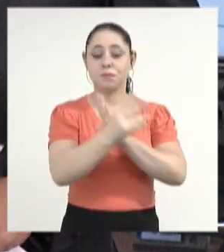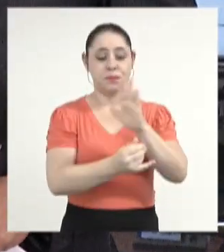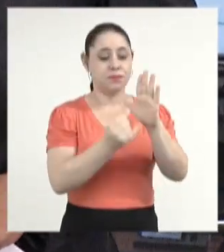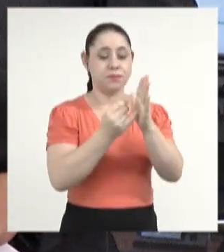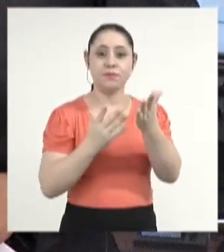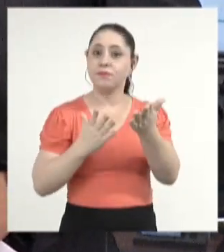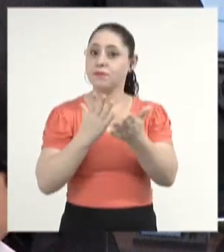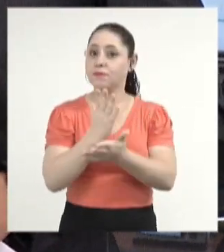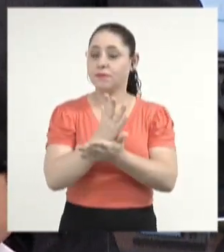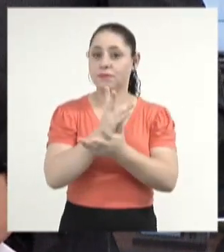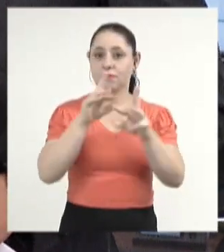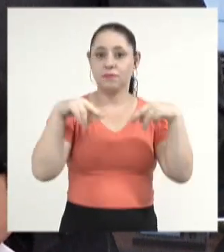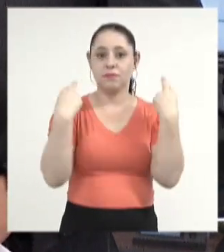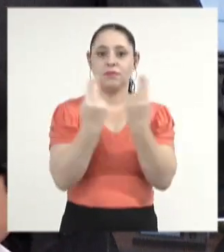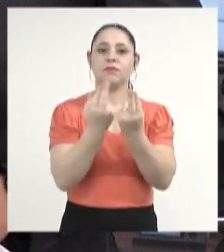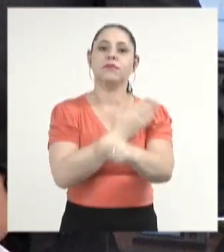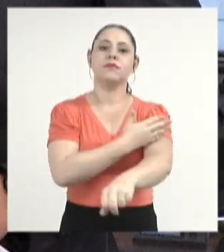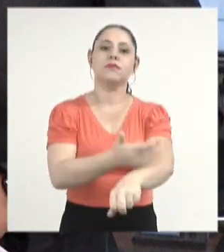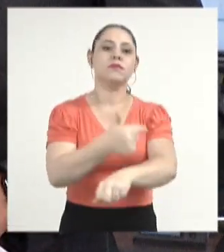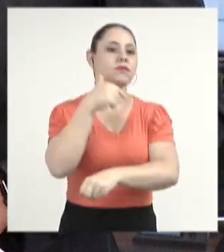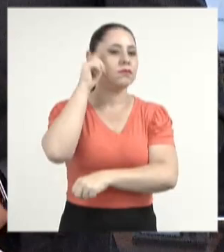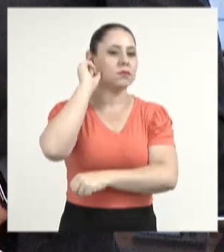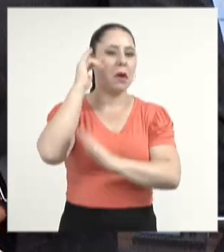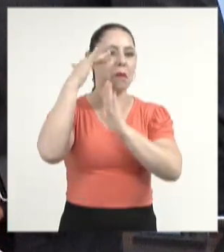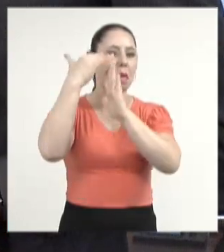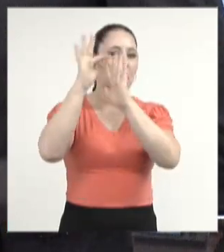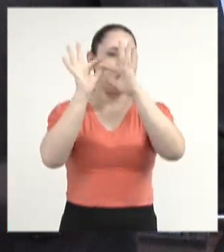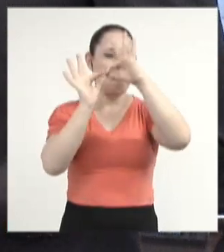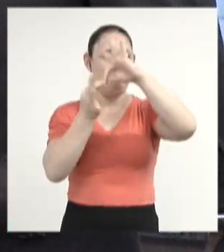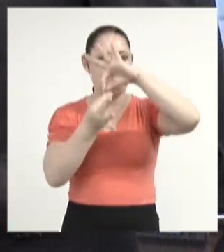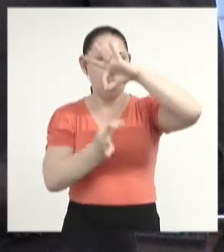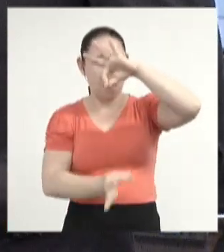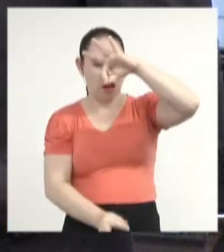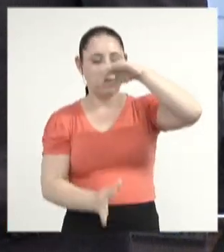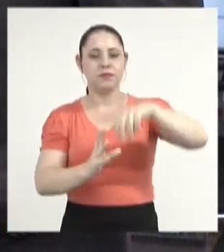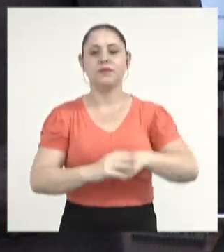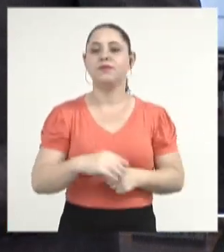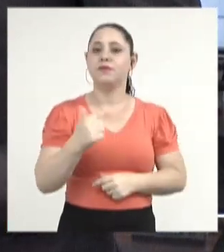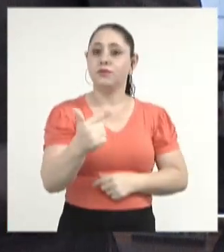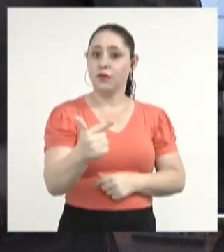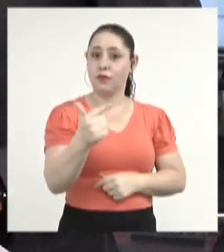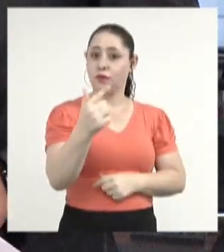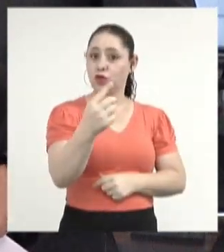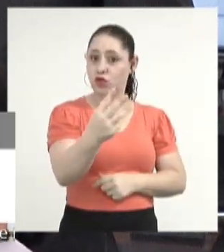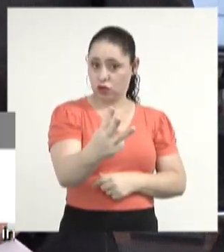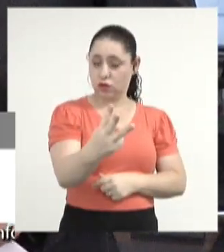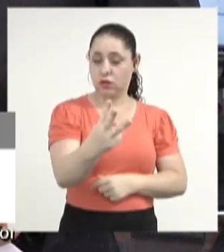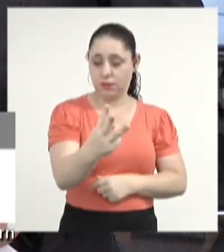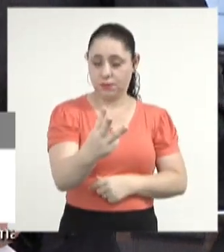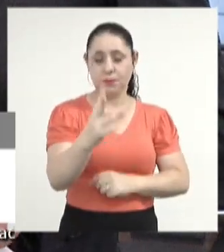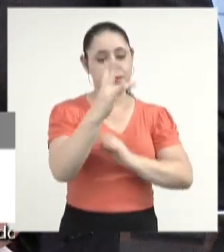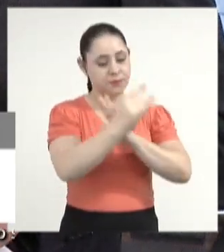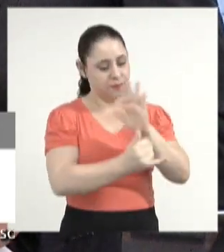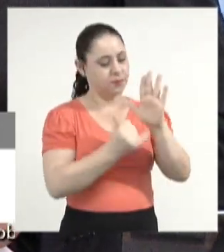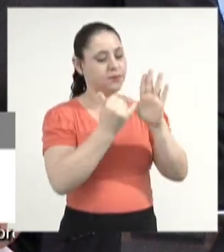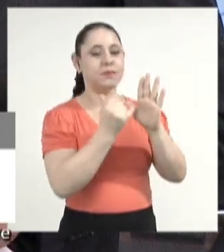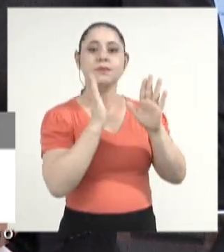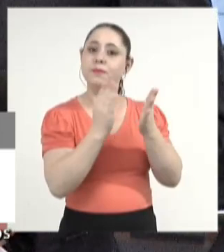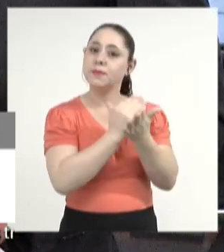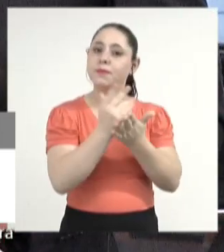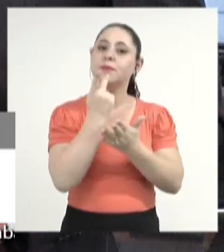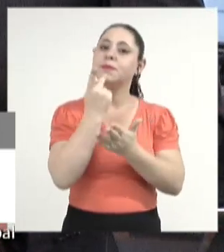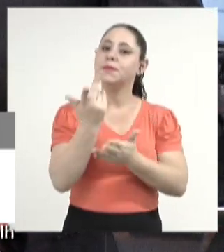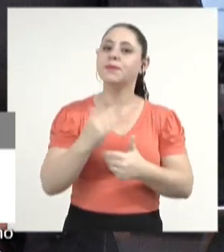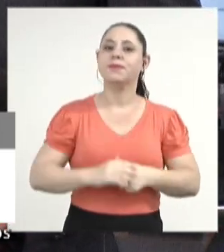foram aprovados na sessão de ontem. Uma pauta extensa, né, Gustavo? 23 projetos. E eu já